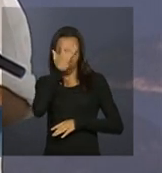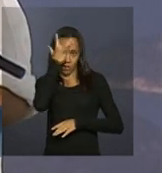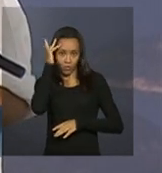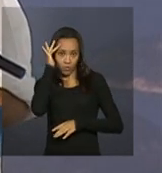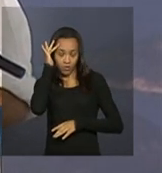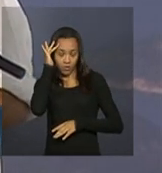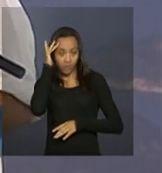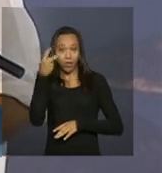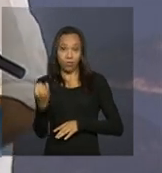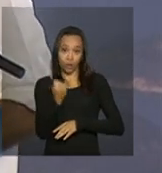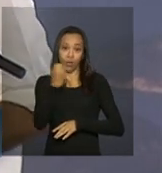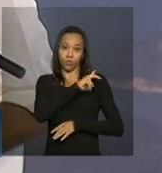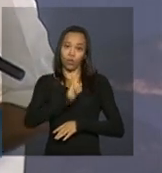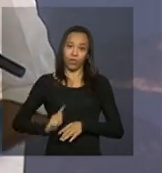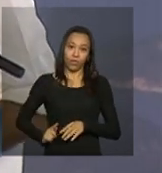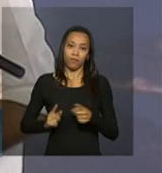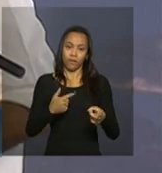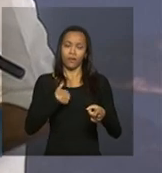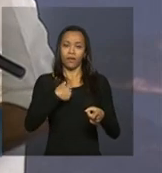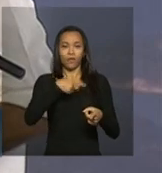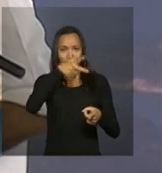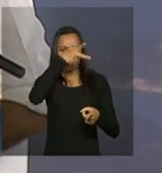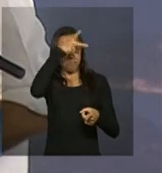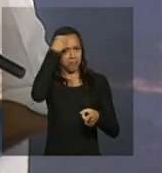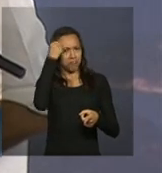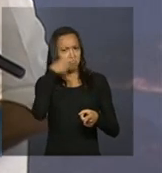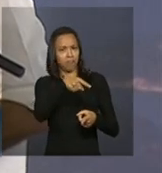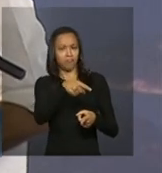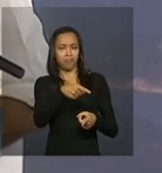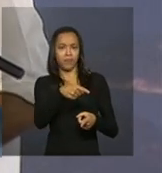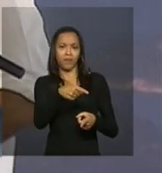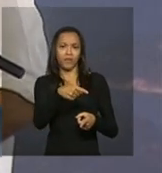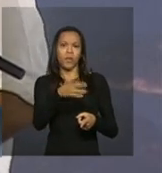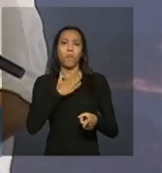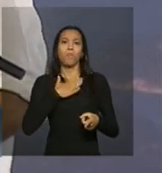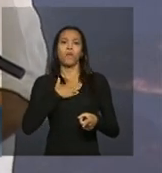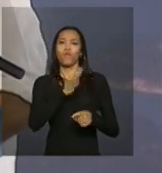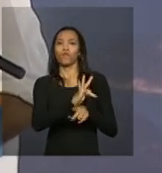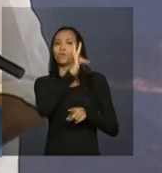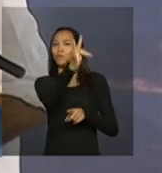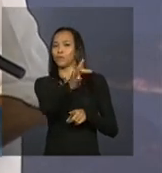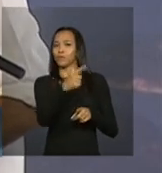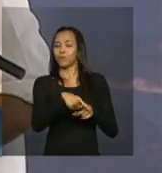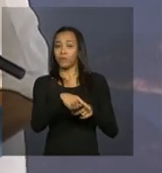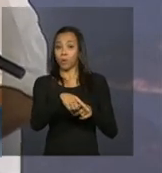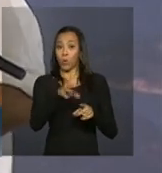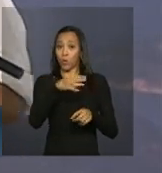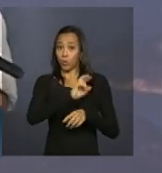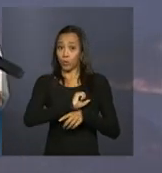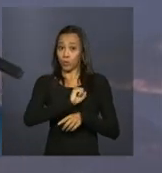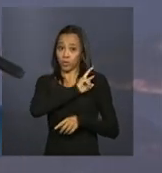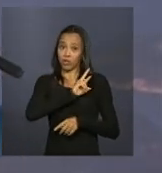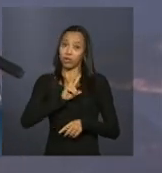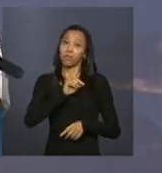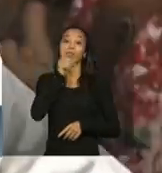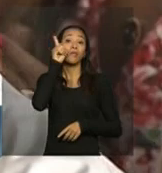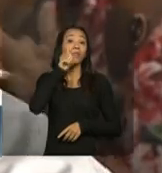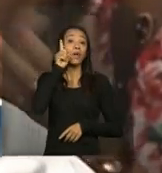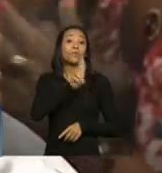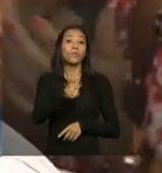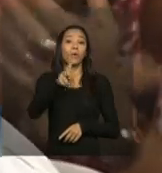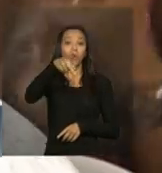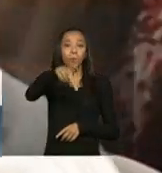governo, que é o meu candidato a prefeito. Eu estou lançando aqui, o TRE ainda não está fiscalizando. Então, meu candidato a prefeito, nosso deputado Pedro Paulo, já estou em campanha,